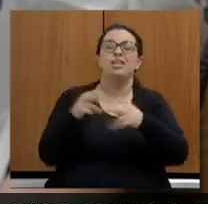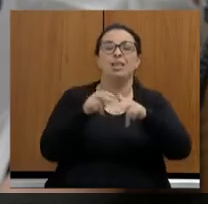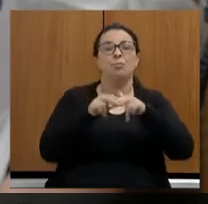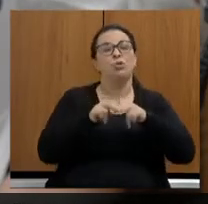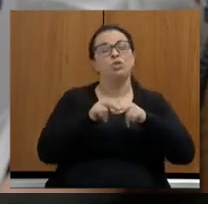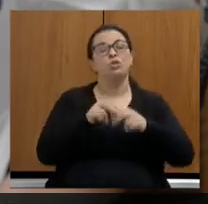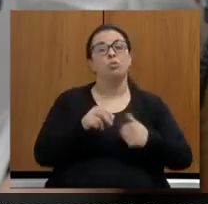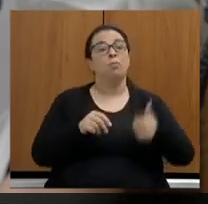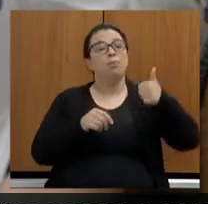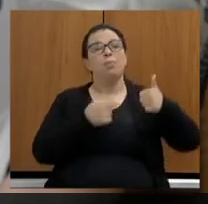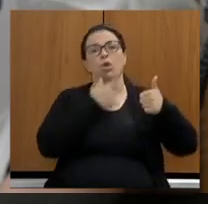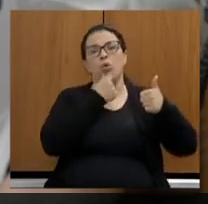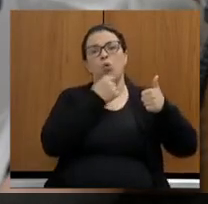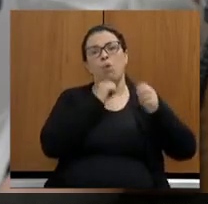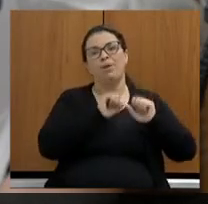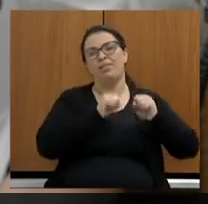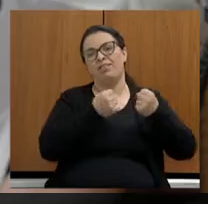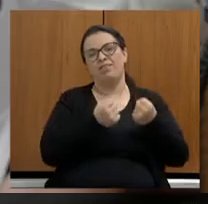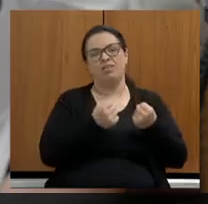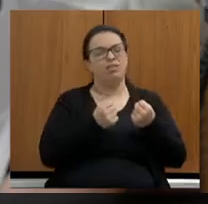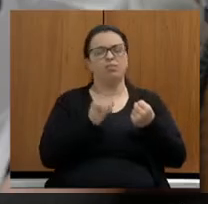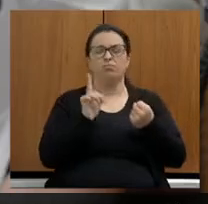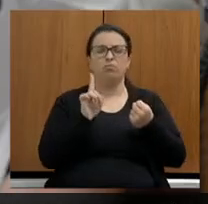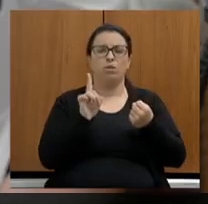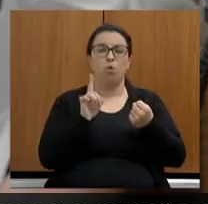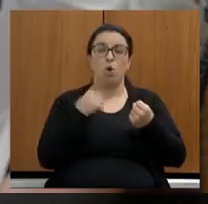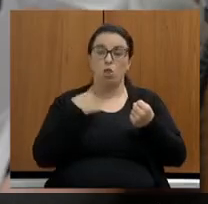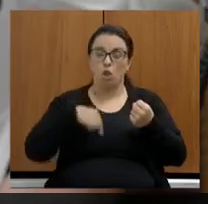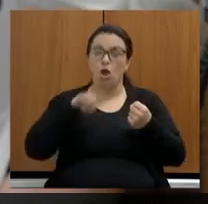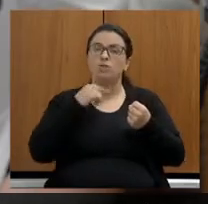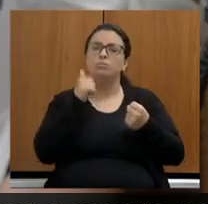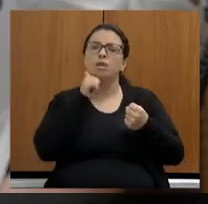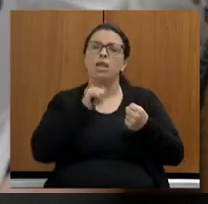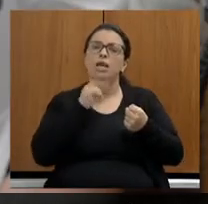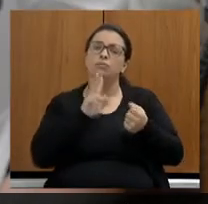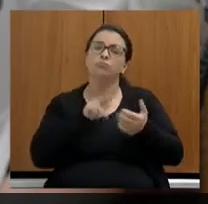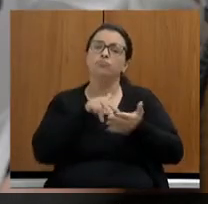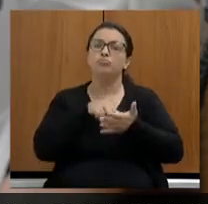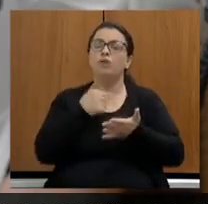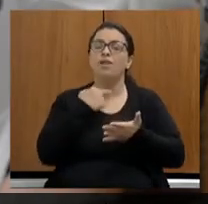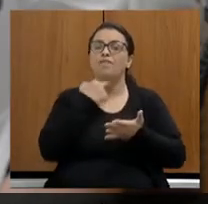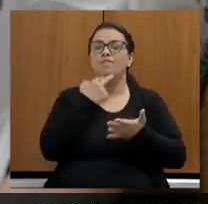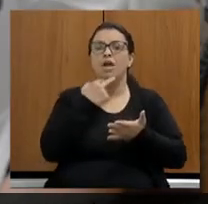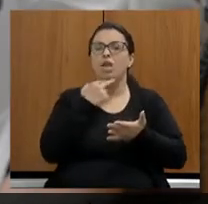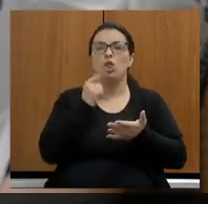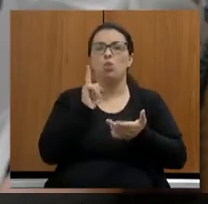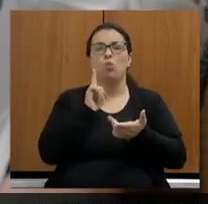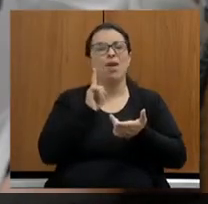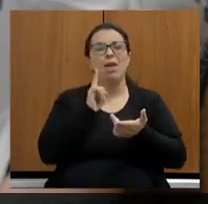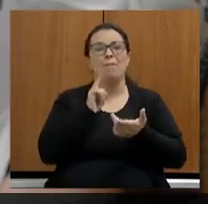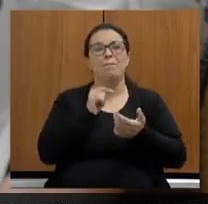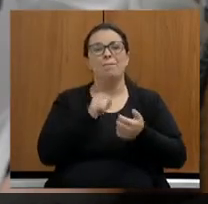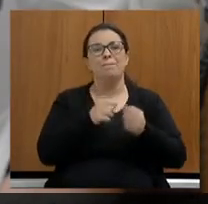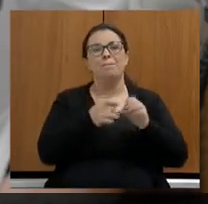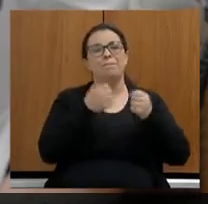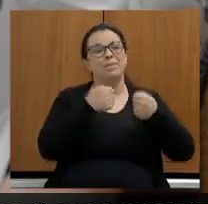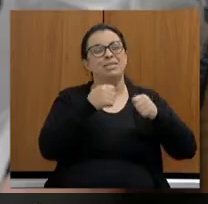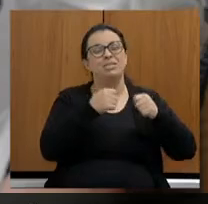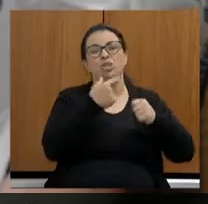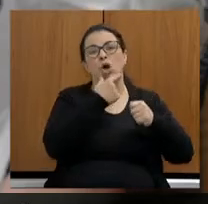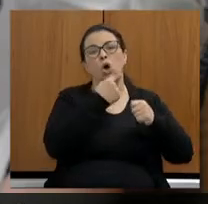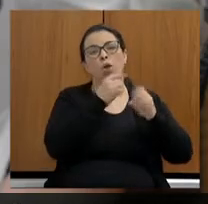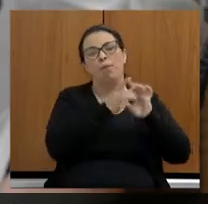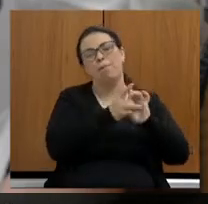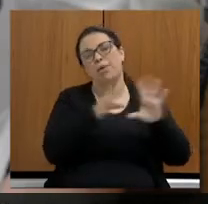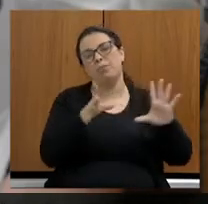defendido por um homem nosso direito de fala não pode estar ligado a isso nós direito de fala é o direito que